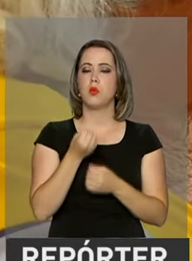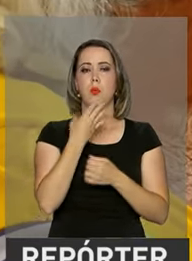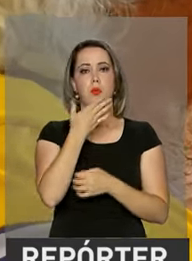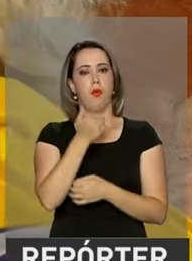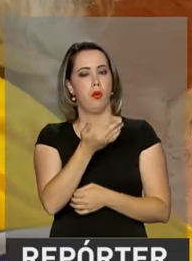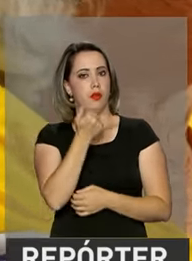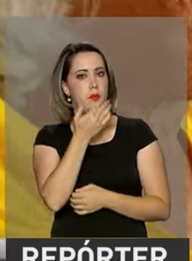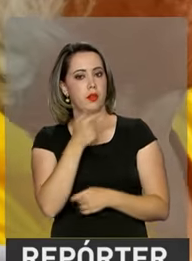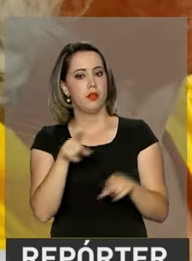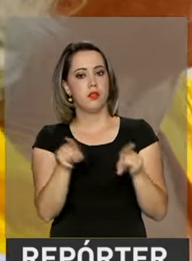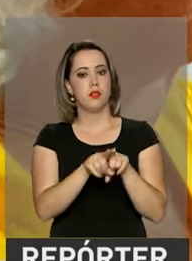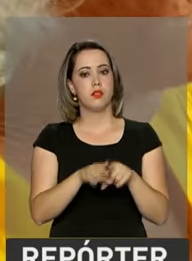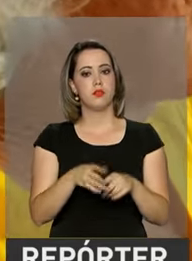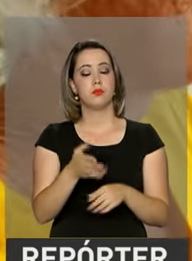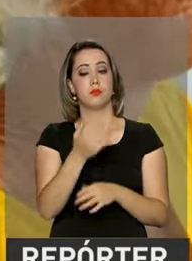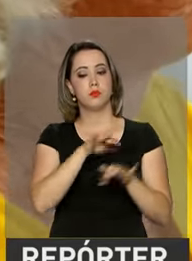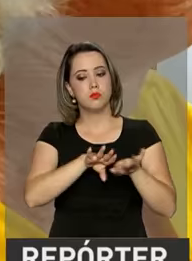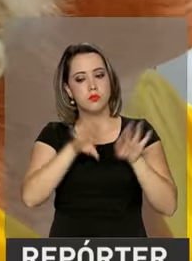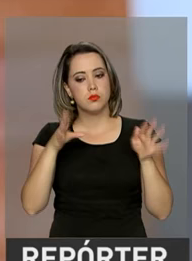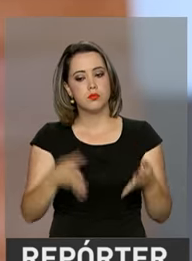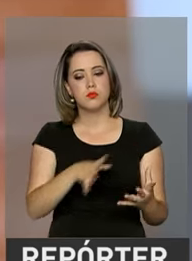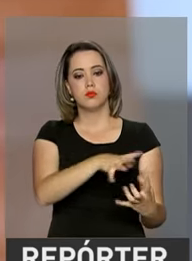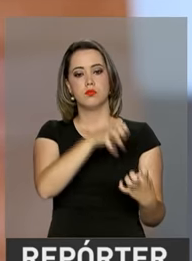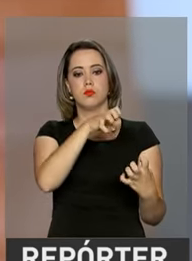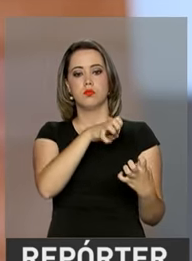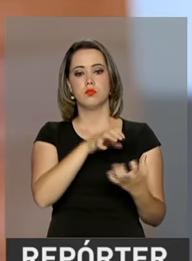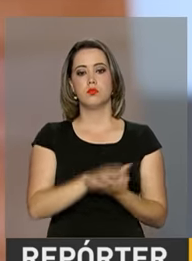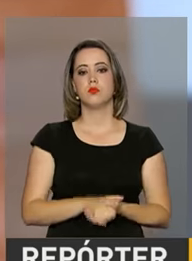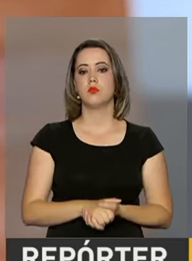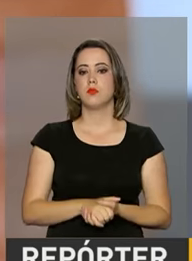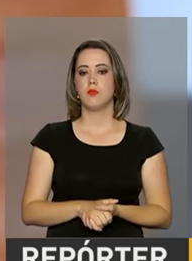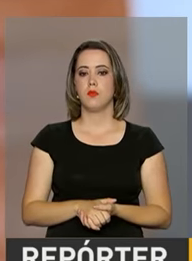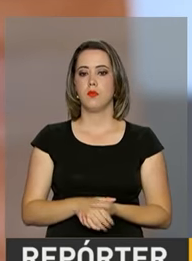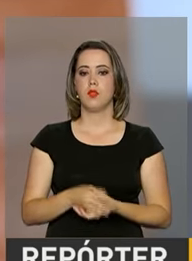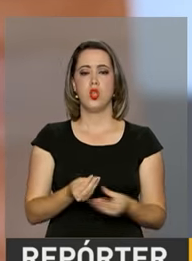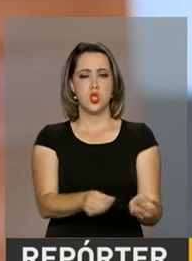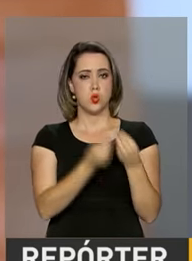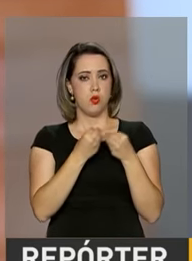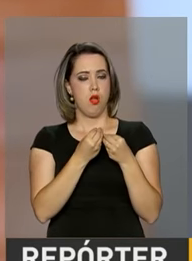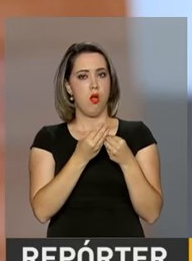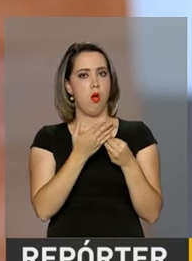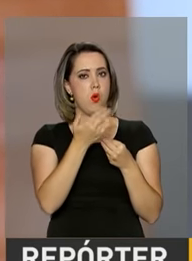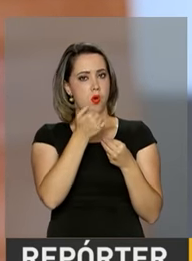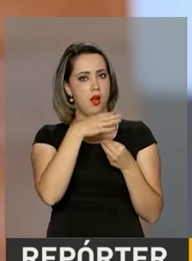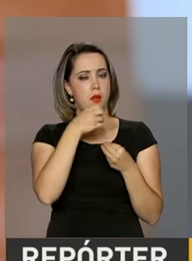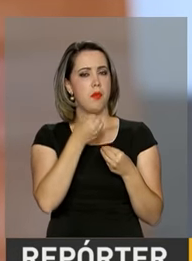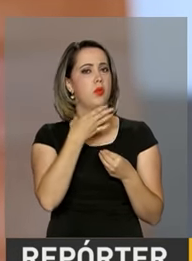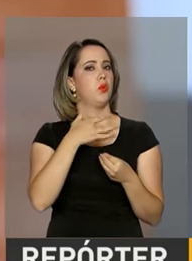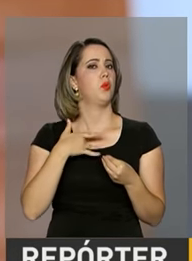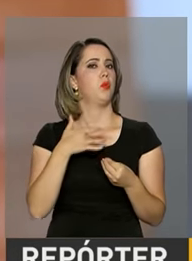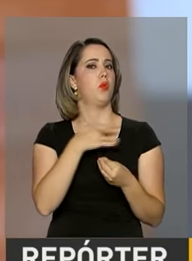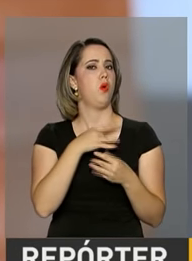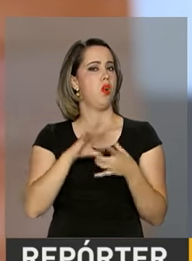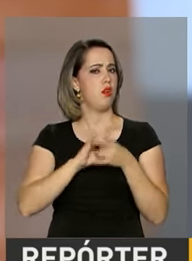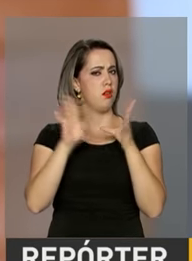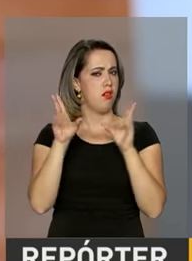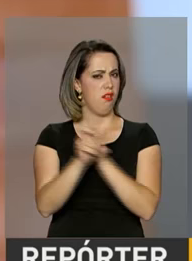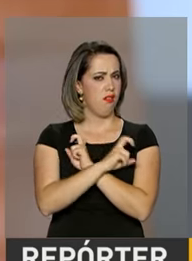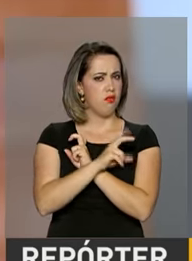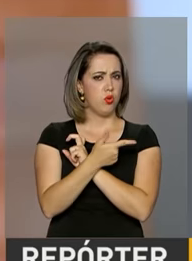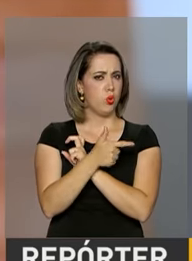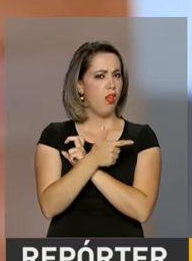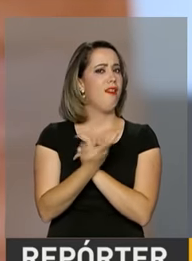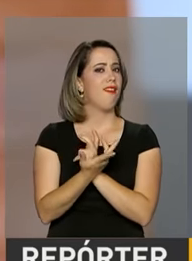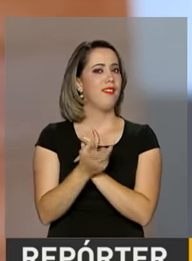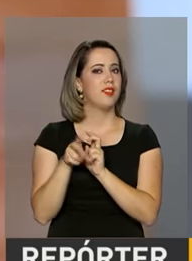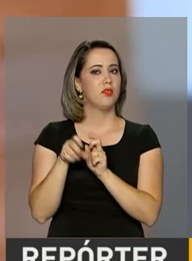de qualidade na mesa dos idosos. Eles nos oferecem um alimento sadio, né, sem agrotóxicos,